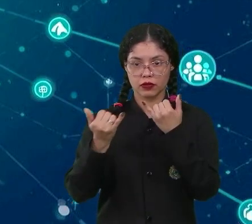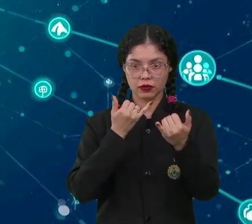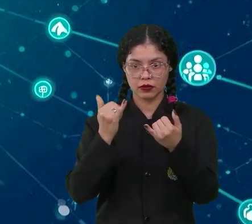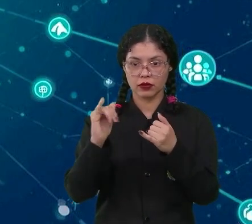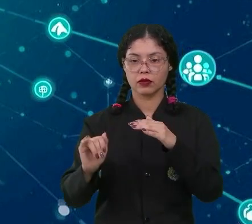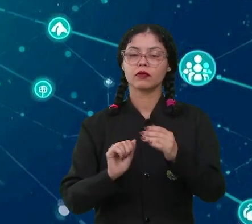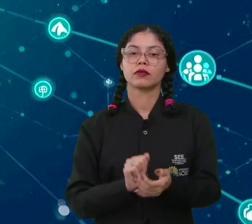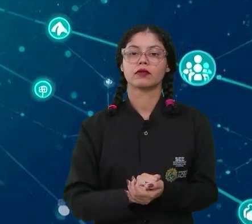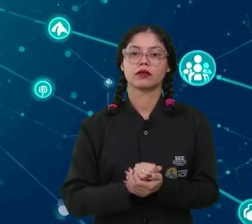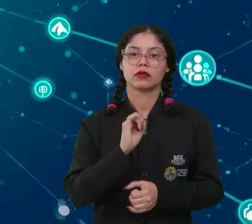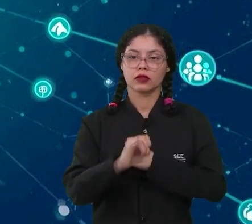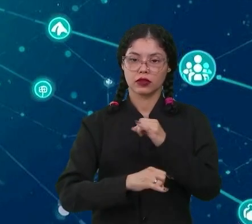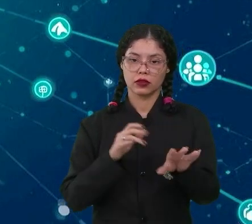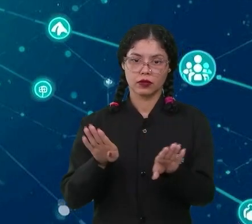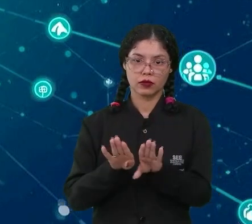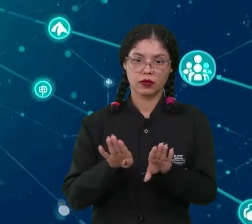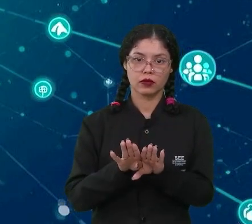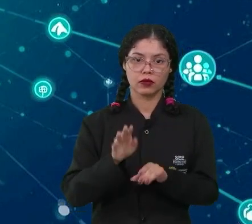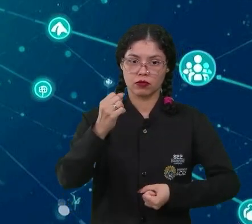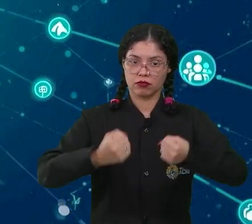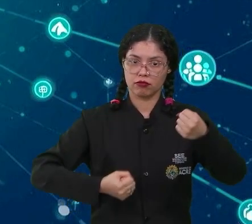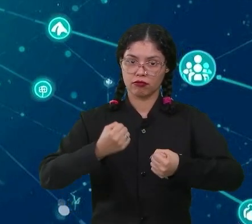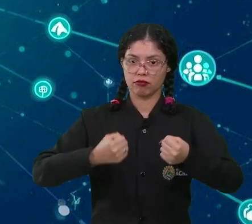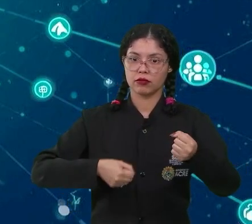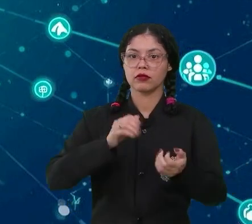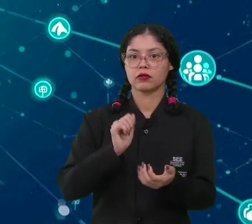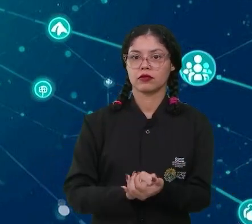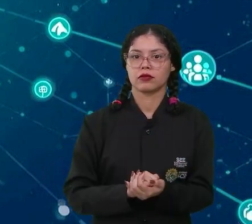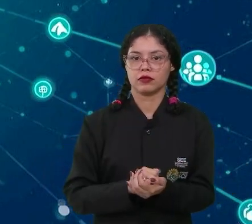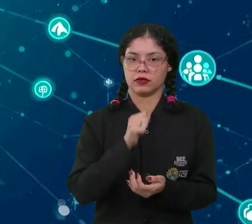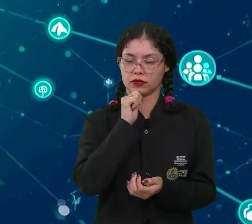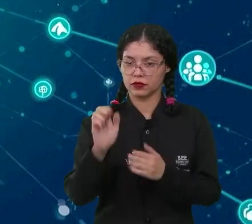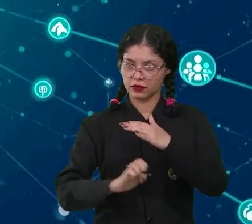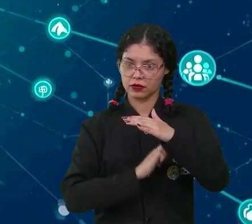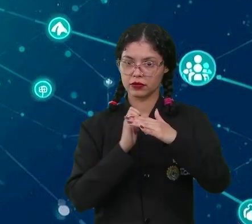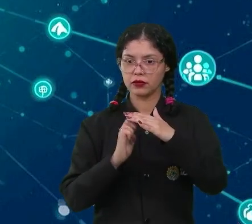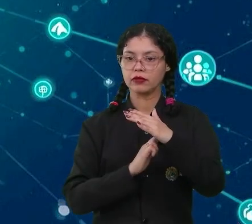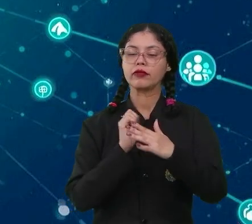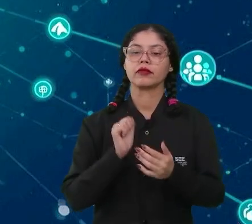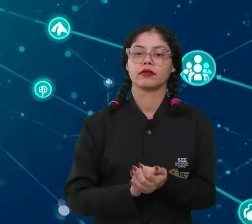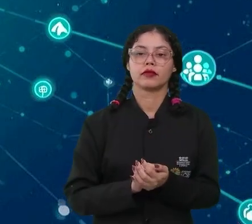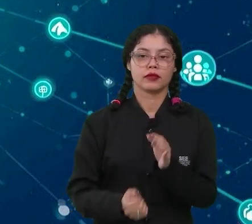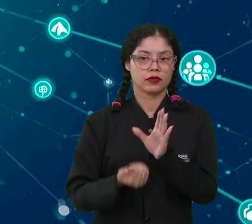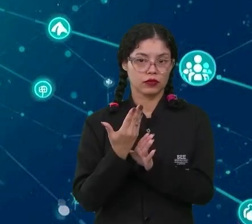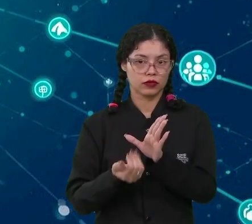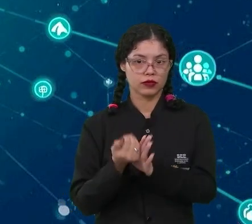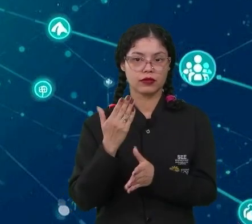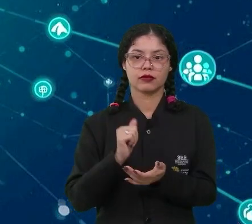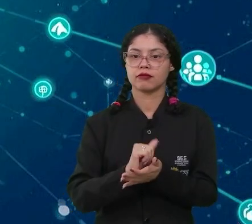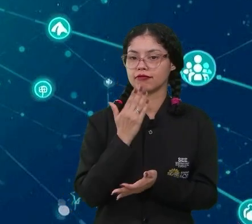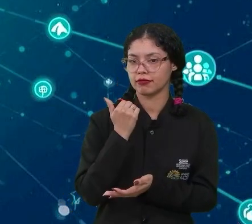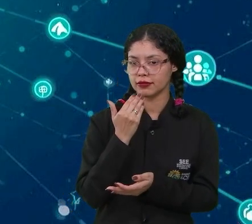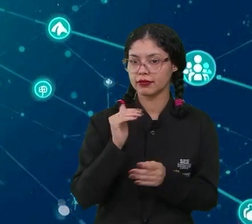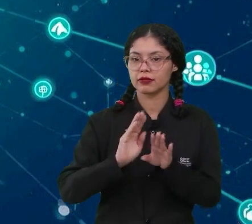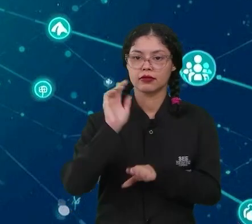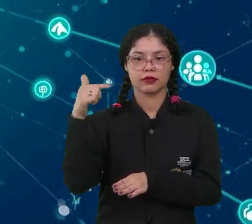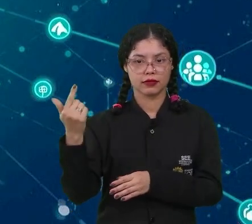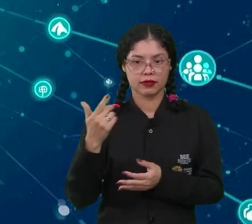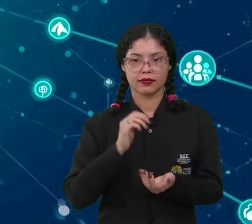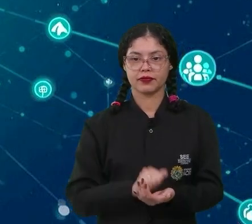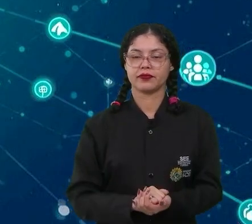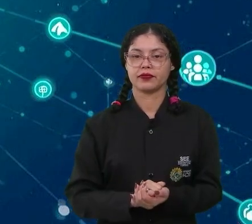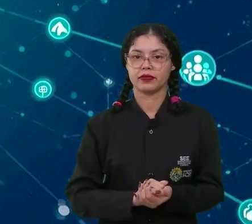segmento automobilístico, o segmento, por exemplo, de empresas produtoras de alimentos, entre outros.